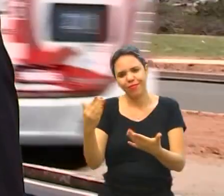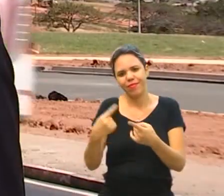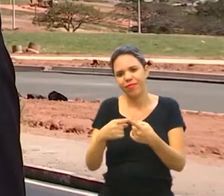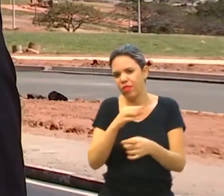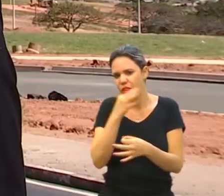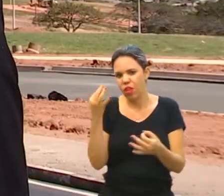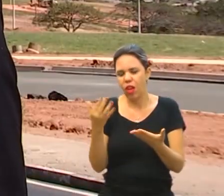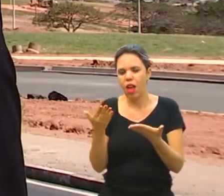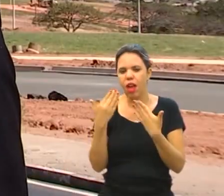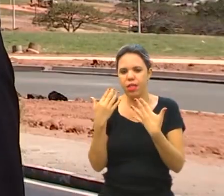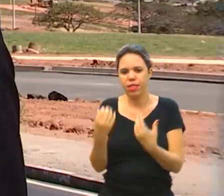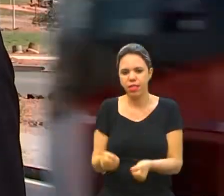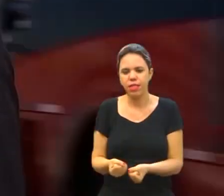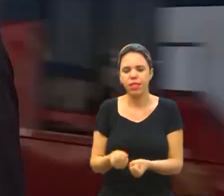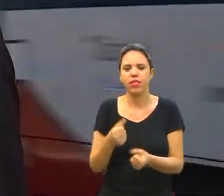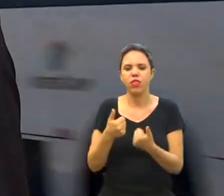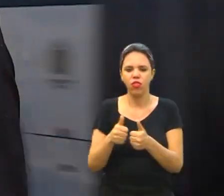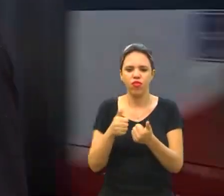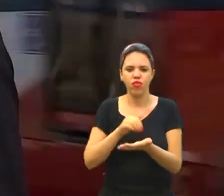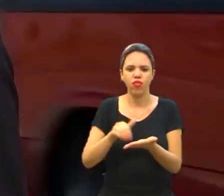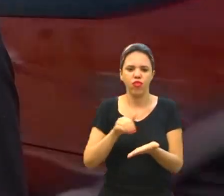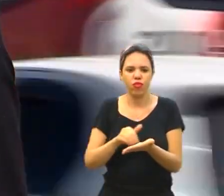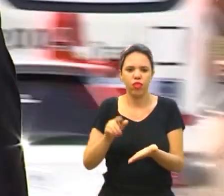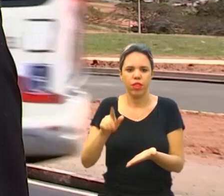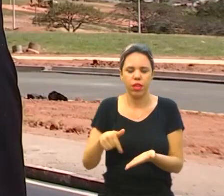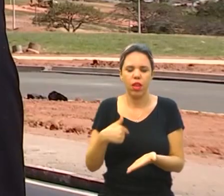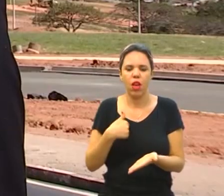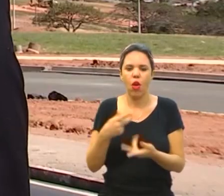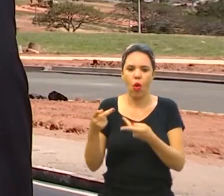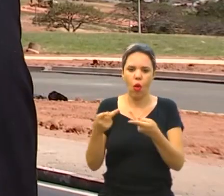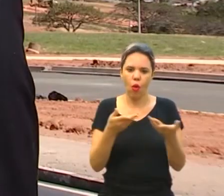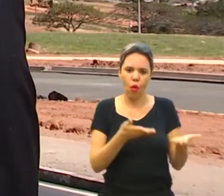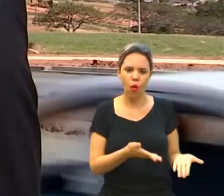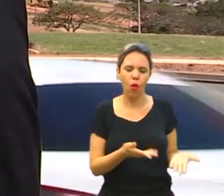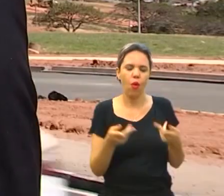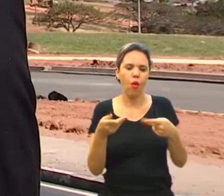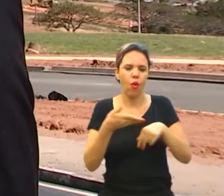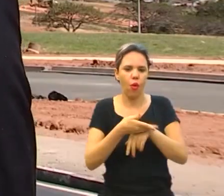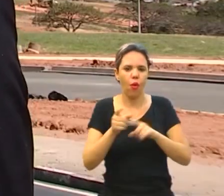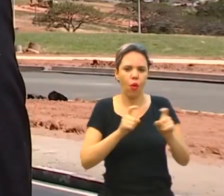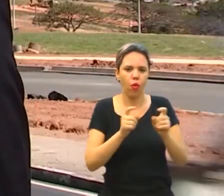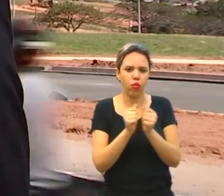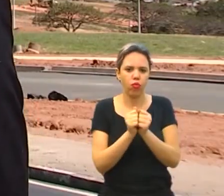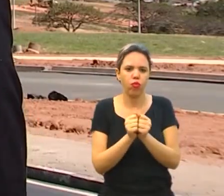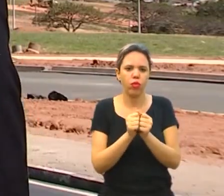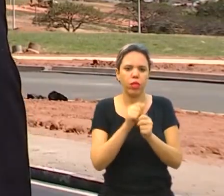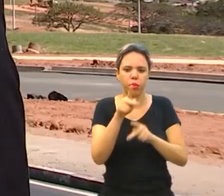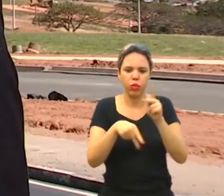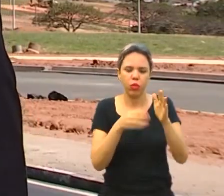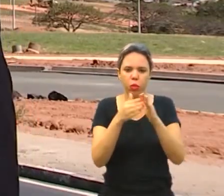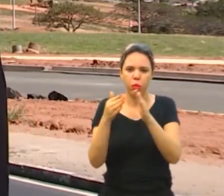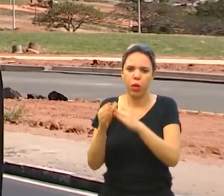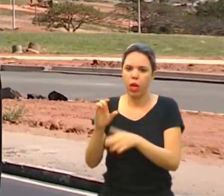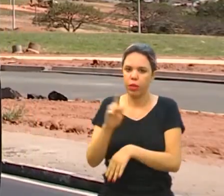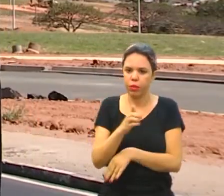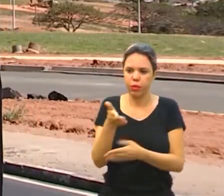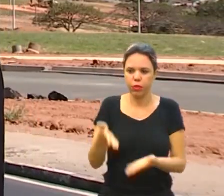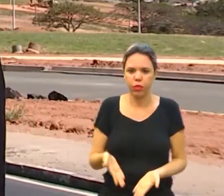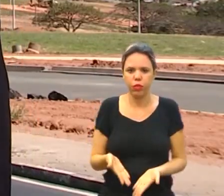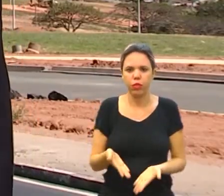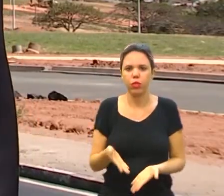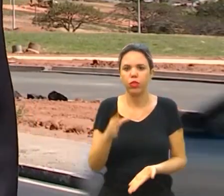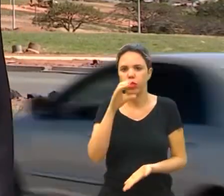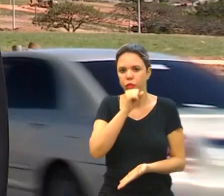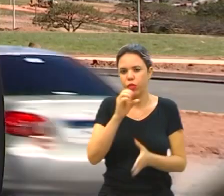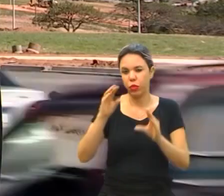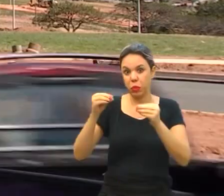de agradecer, porque foi muito solícito o secretário de transporte. Eu convidei ele para vir em reuniões junto aos moradores aqui no distrito do